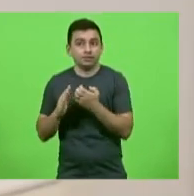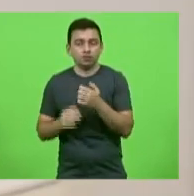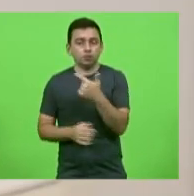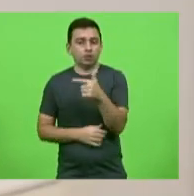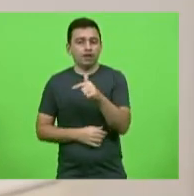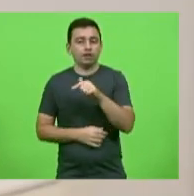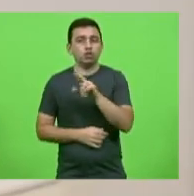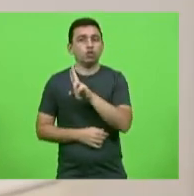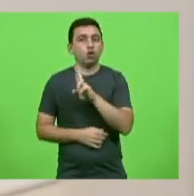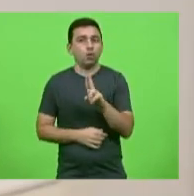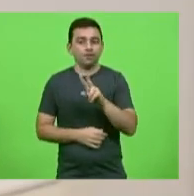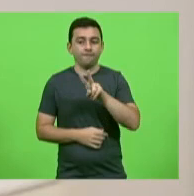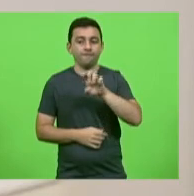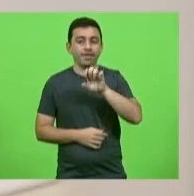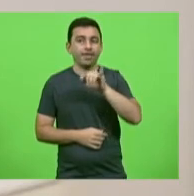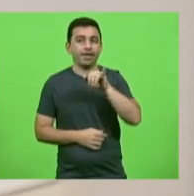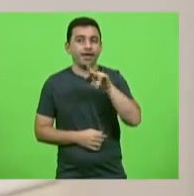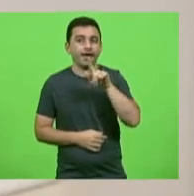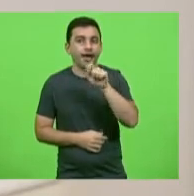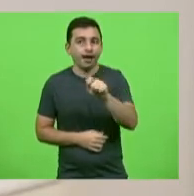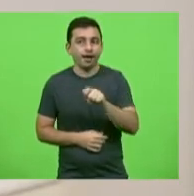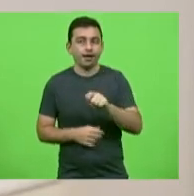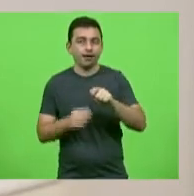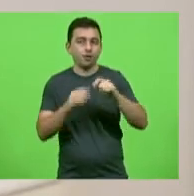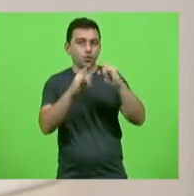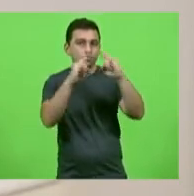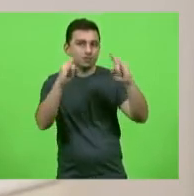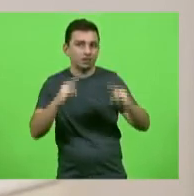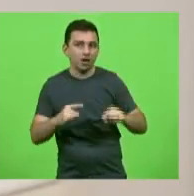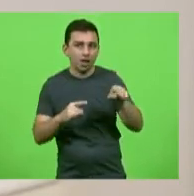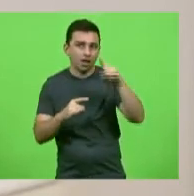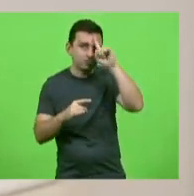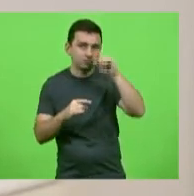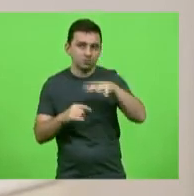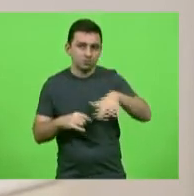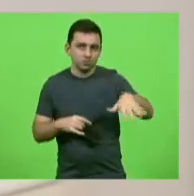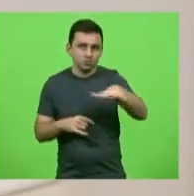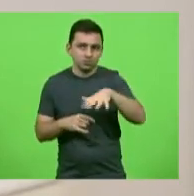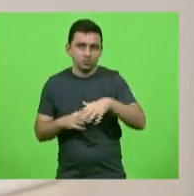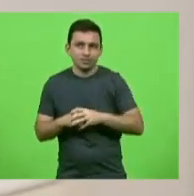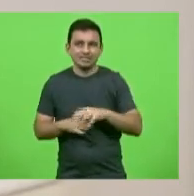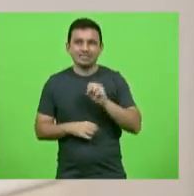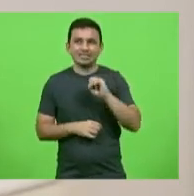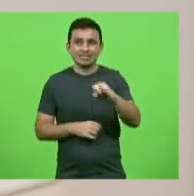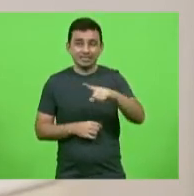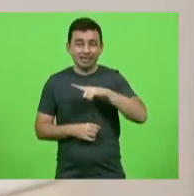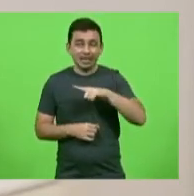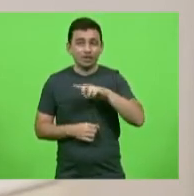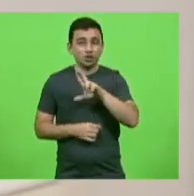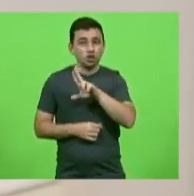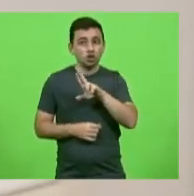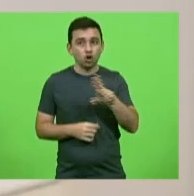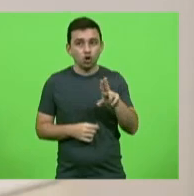nem de outra empresa lá do Hospital de Campanha, até porque se tivesse trazido o nome do fornecedor,